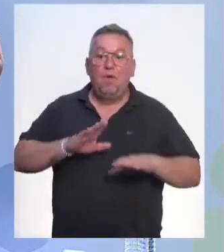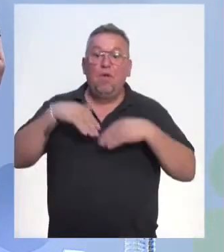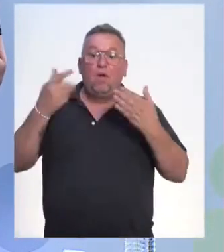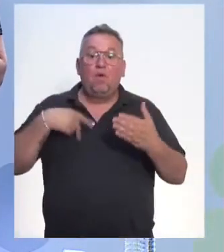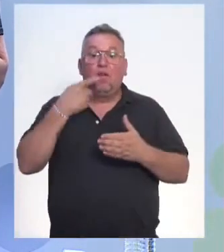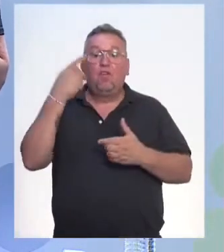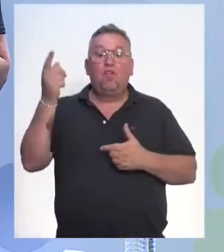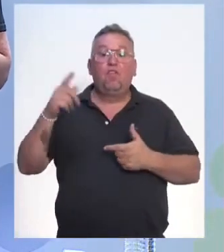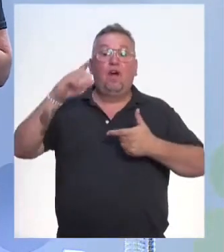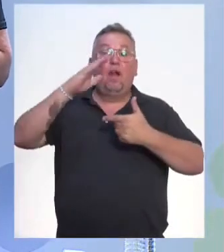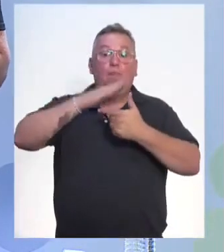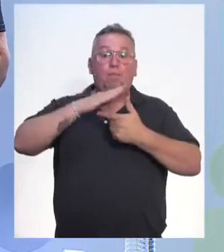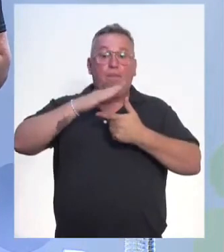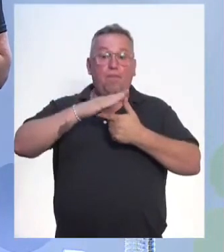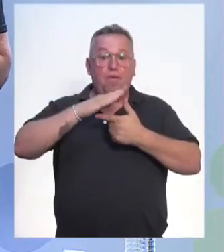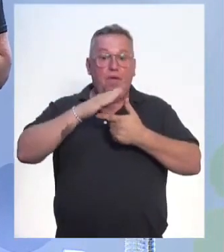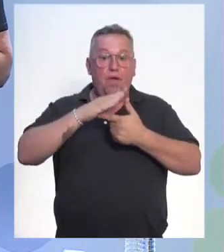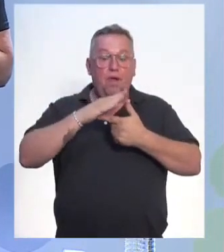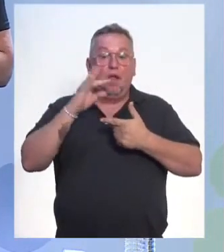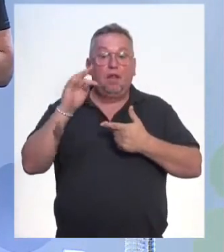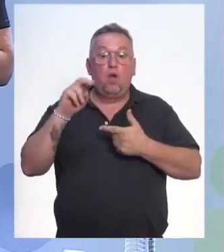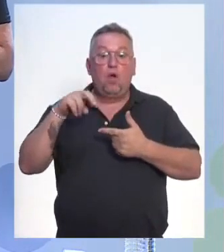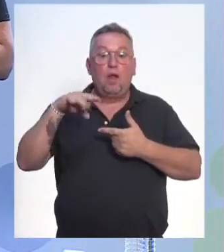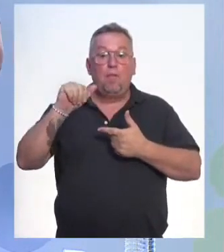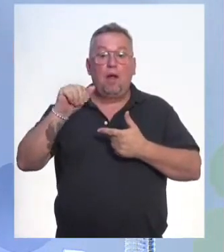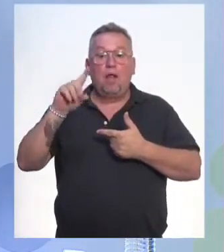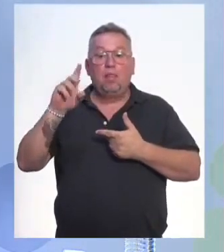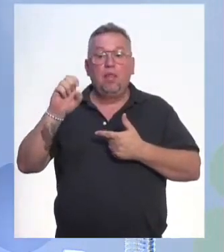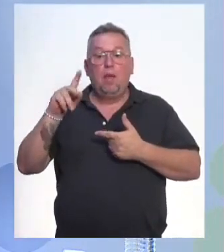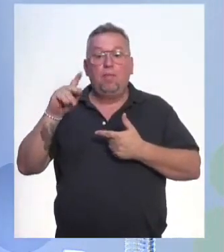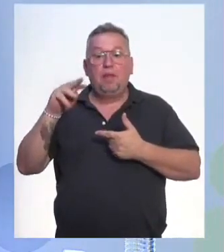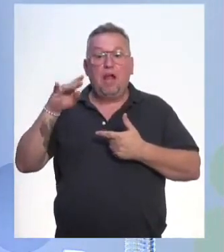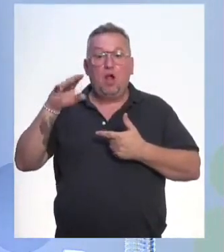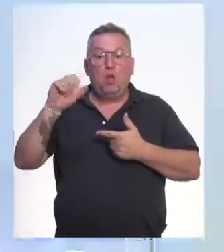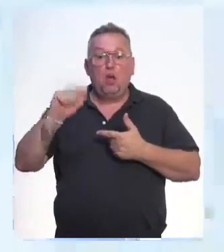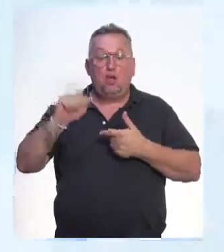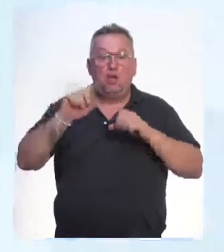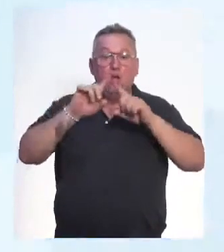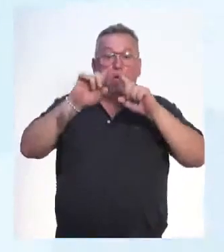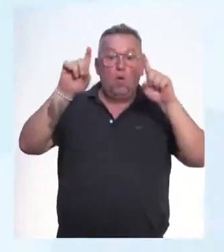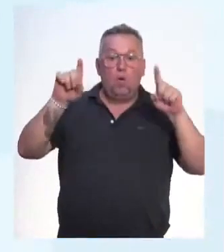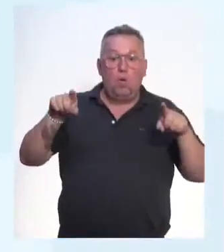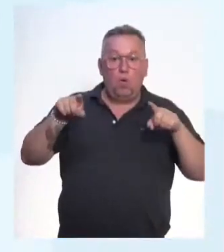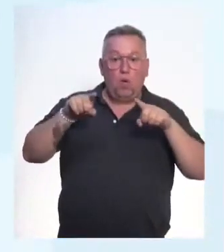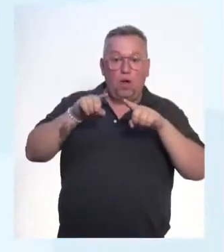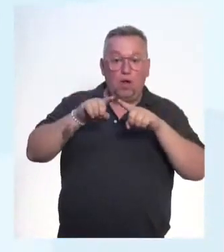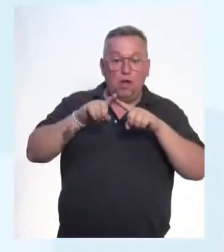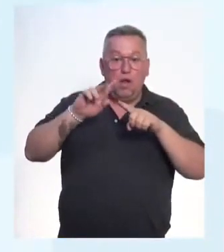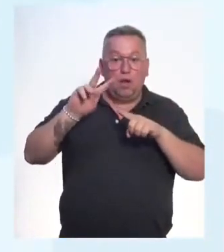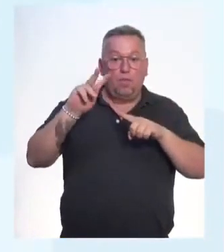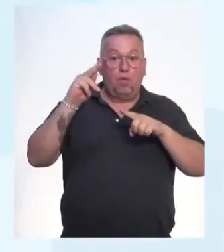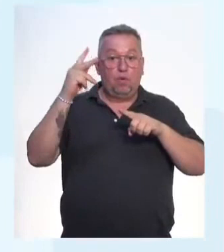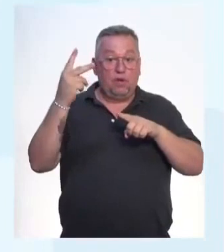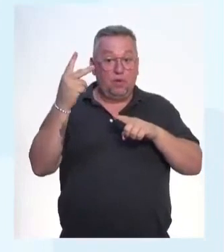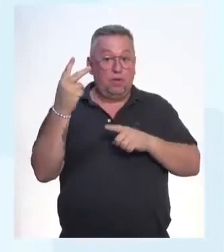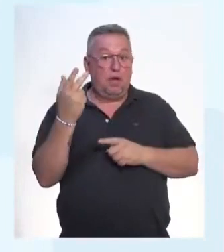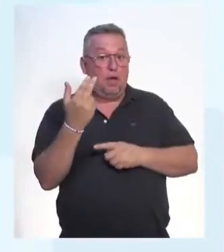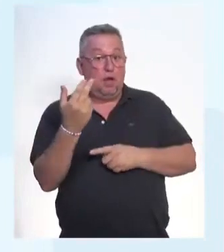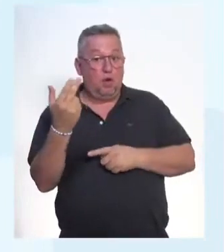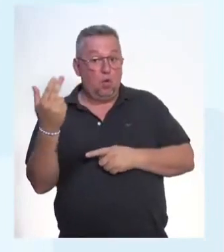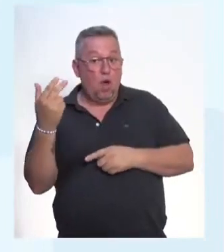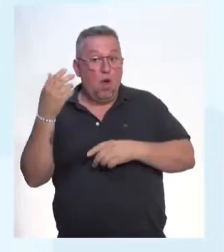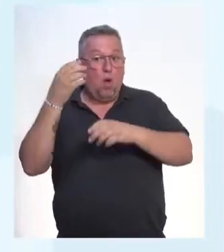de Pitágoras, ele diz o seguinte: o quadrado da hipotenusa é igual